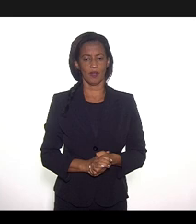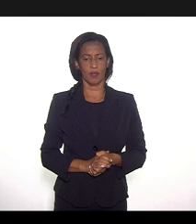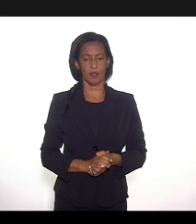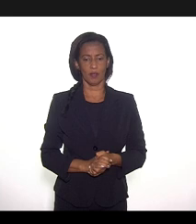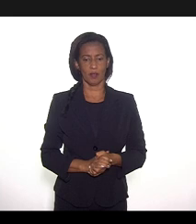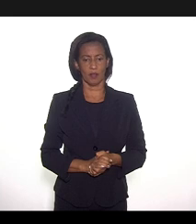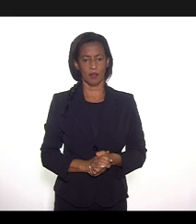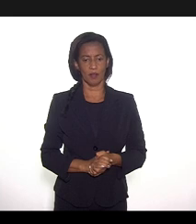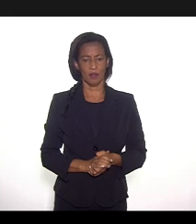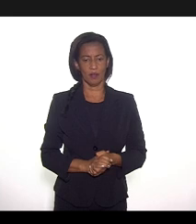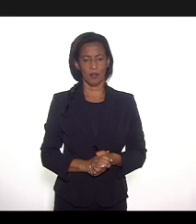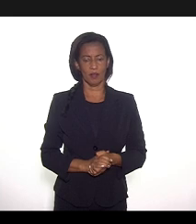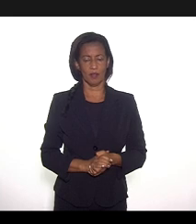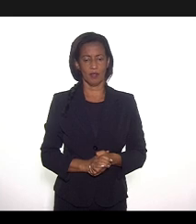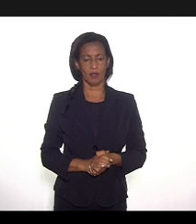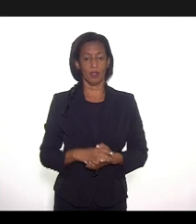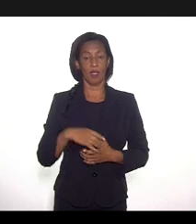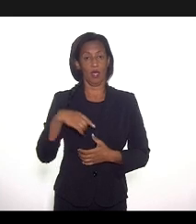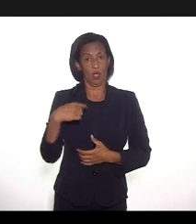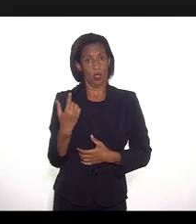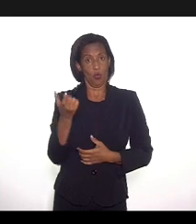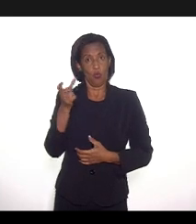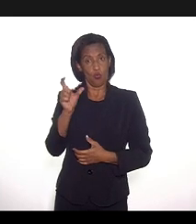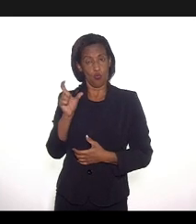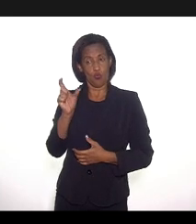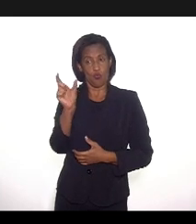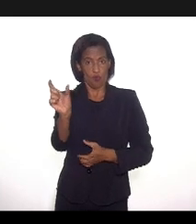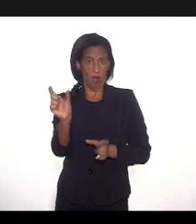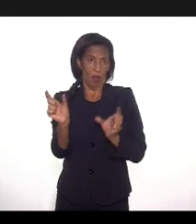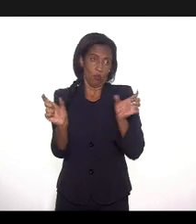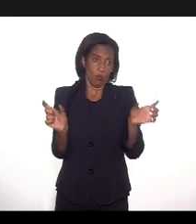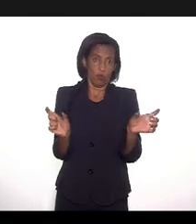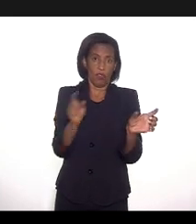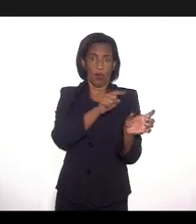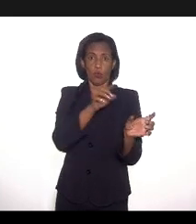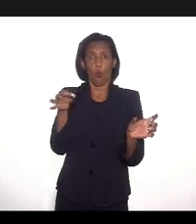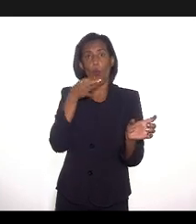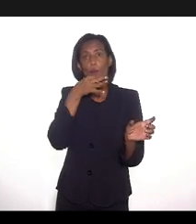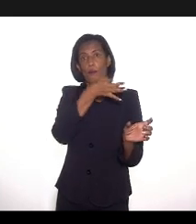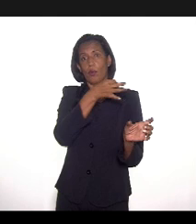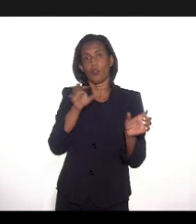O projeto vai voltar, vai ter emenda. A imunidade se refere a uma questão e a isenção a outra. E no meio